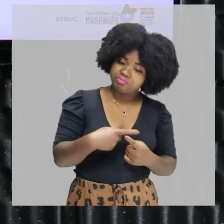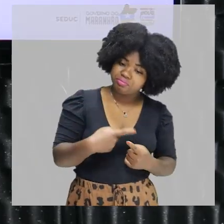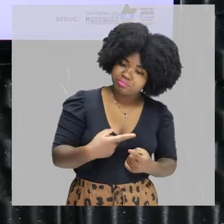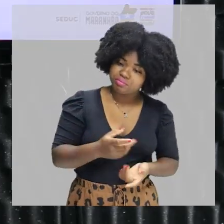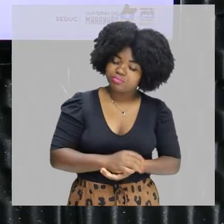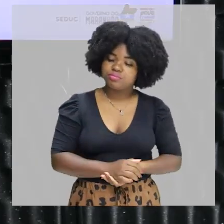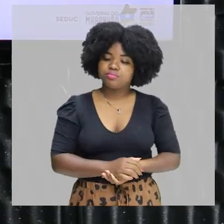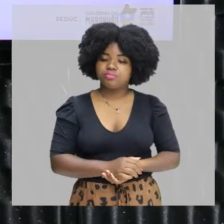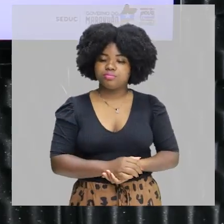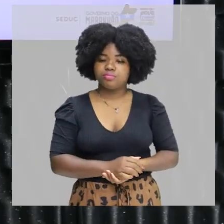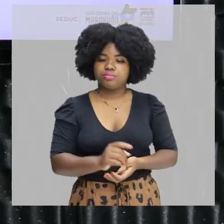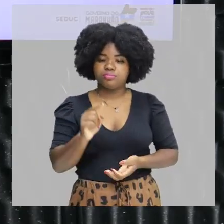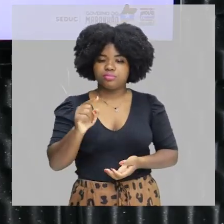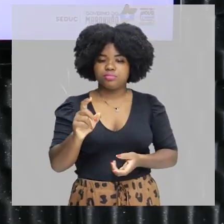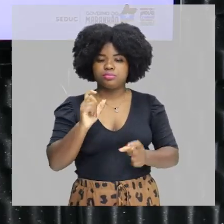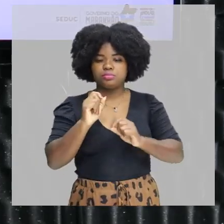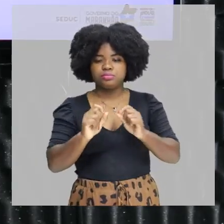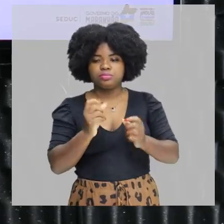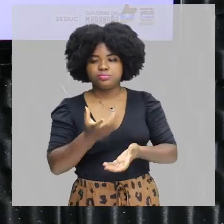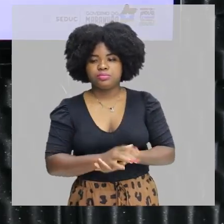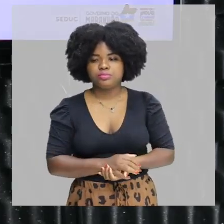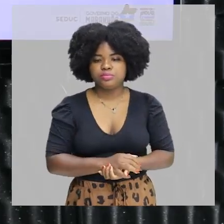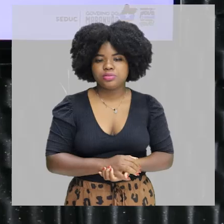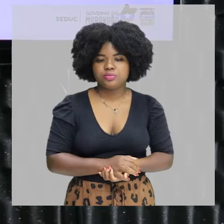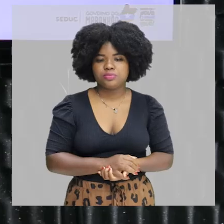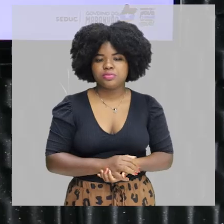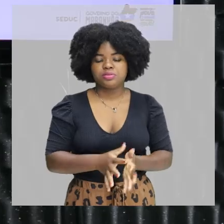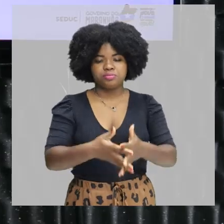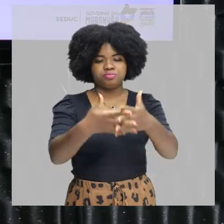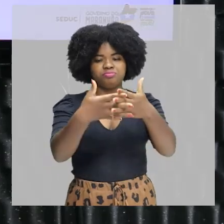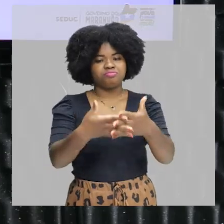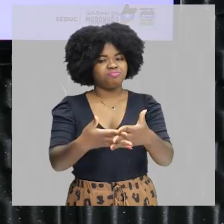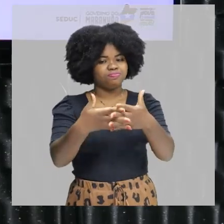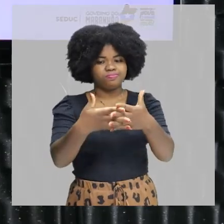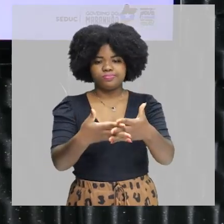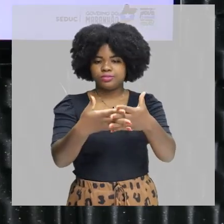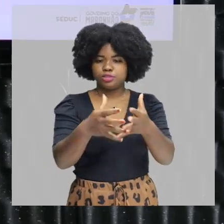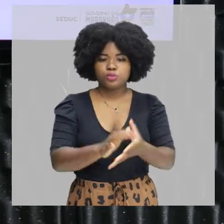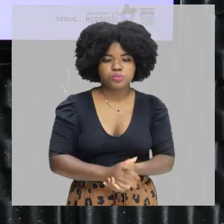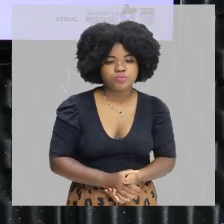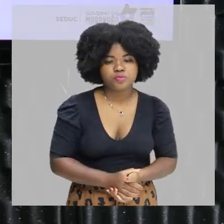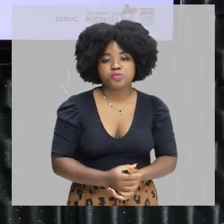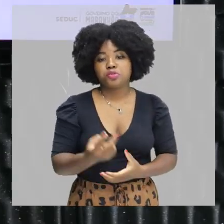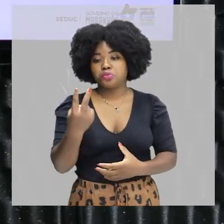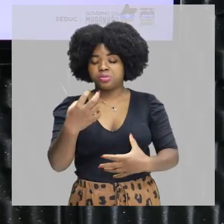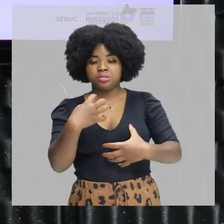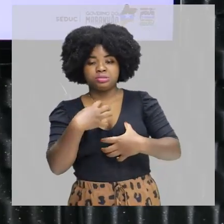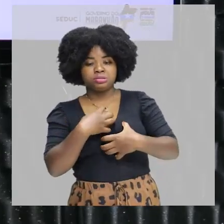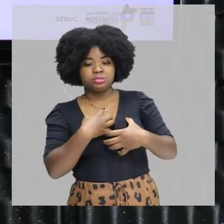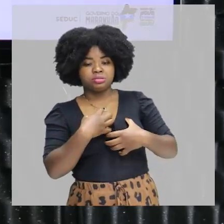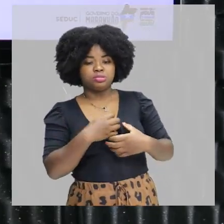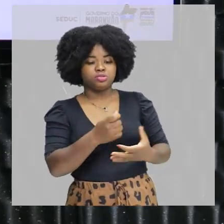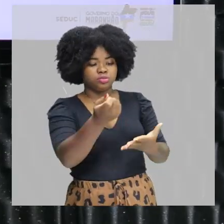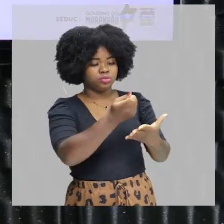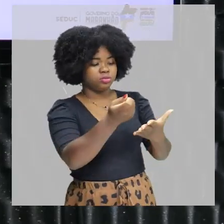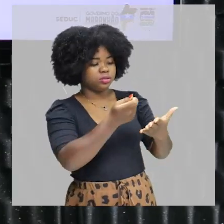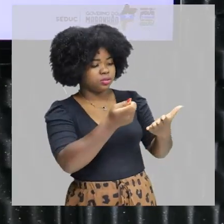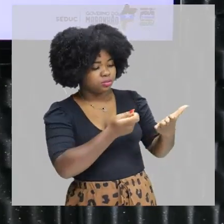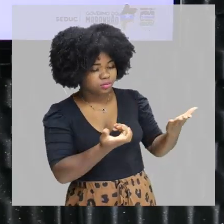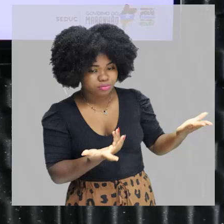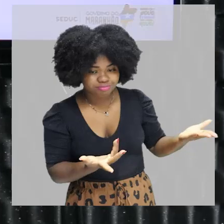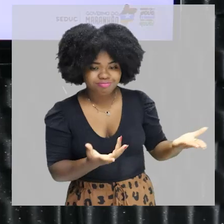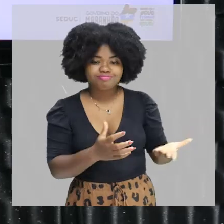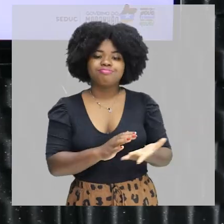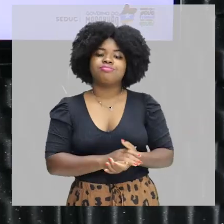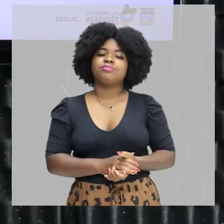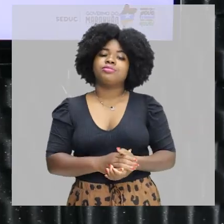não haja má interpretações, para que não haja duplicidade de sentido na sua construção textual e, claro,